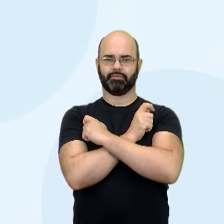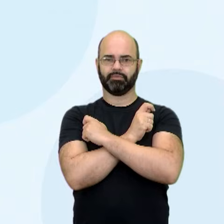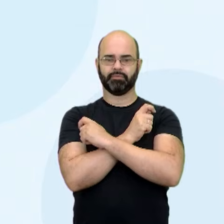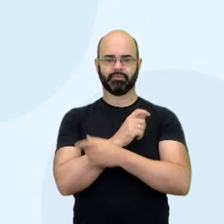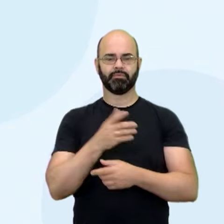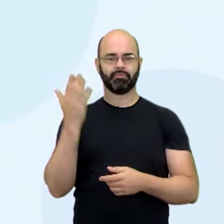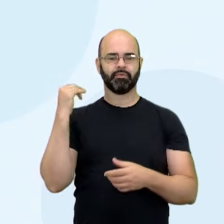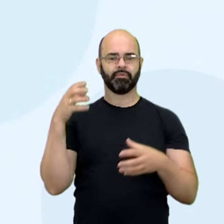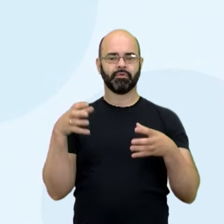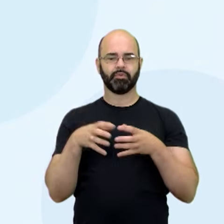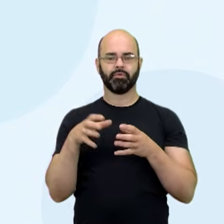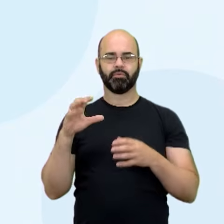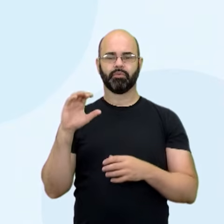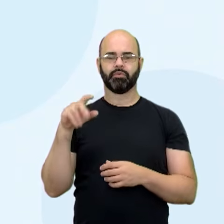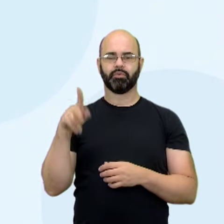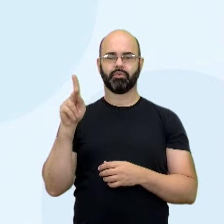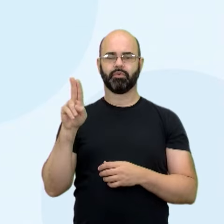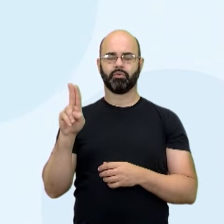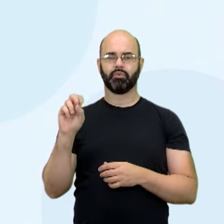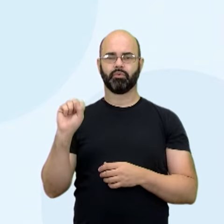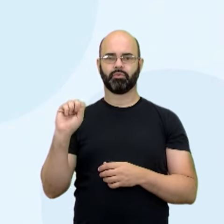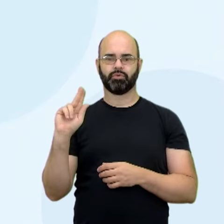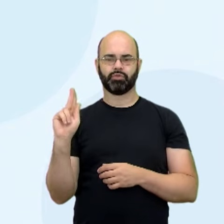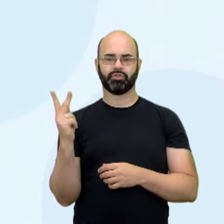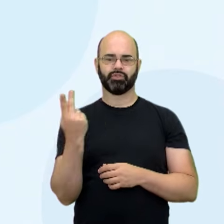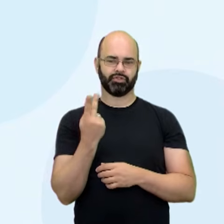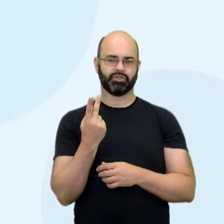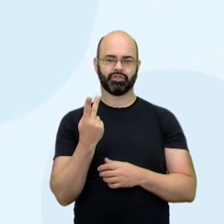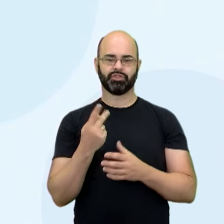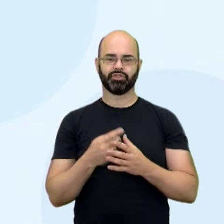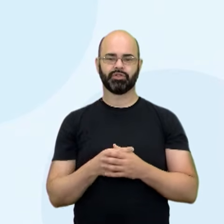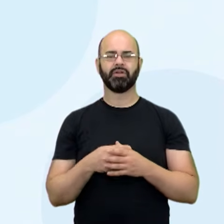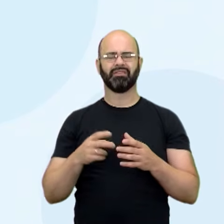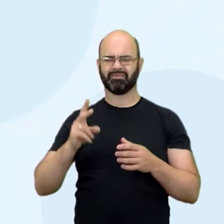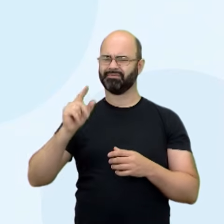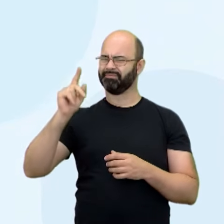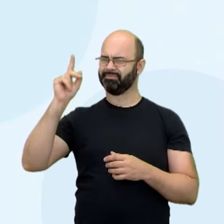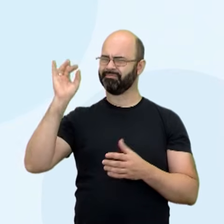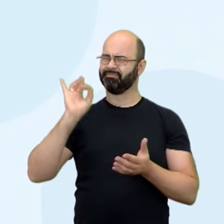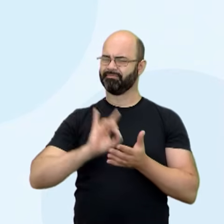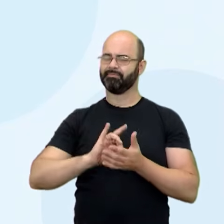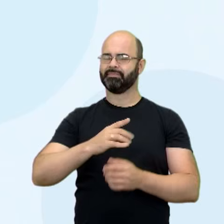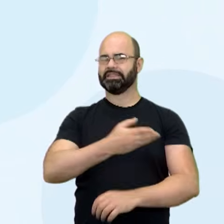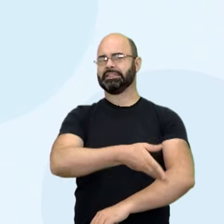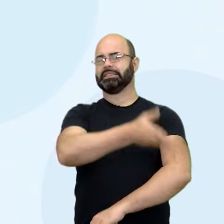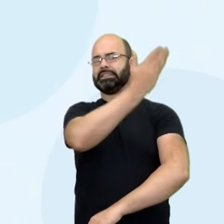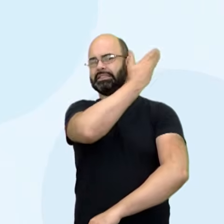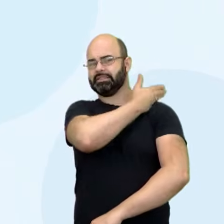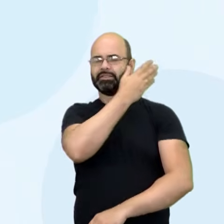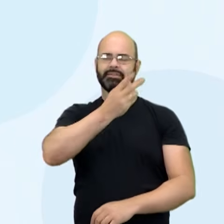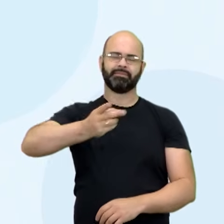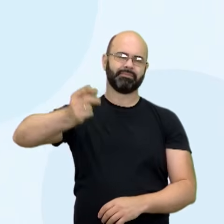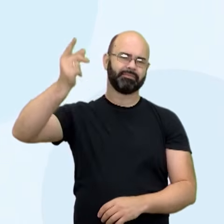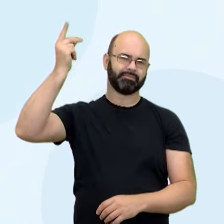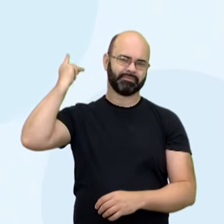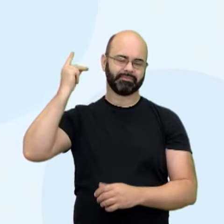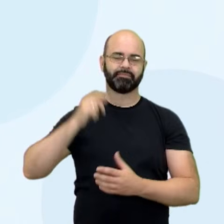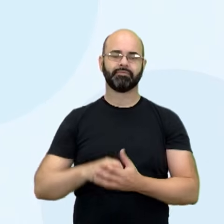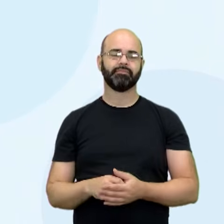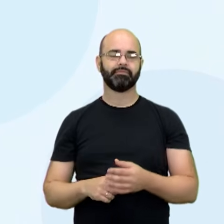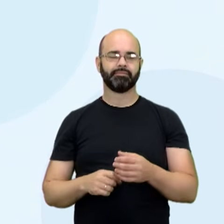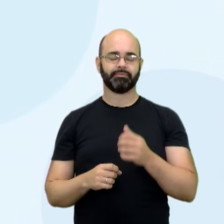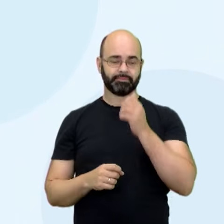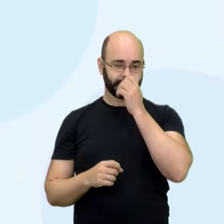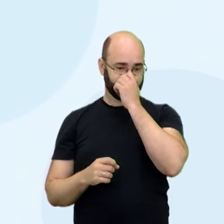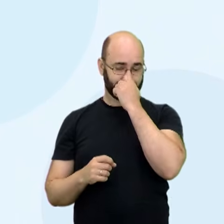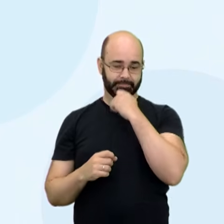A dinastia Kush, inclusive, fica ali no reino da Núbia. A gente está falando de antiguidade mesmo, né? Eles tinham uma grande quantidade